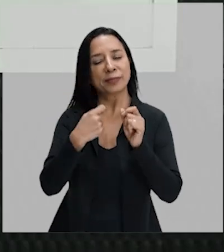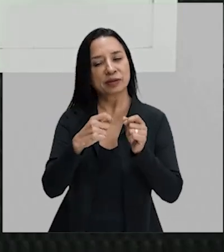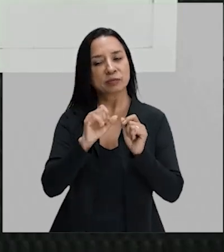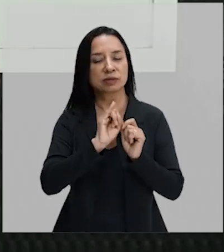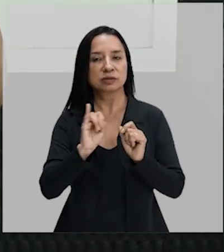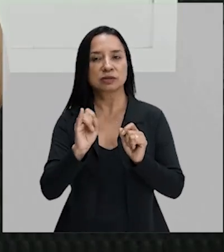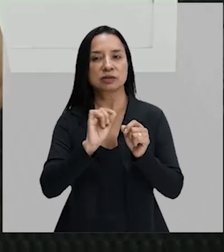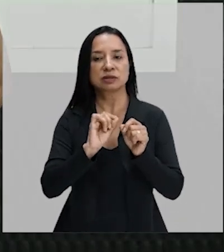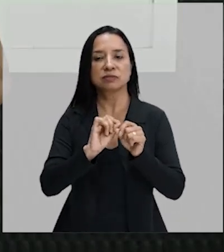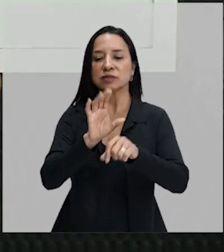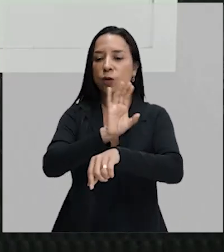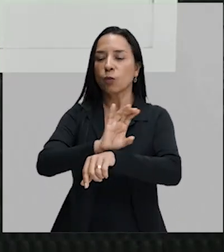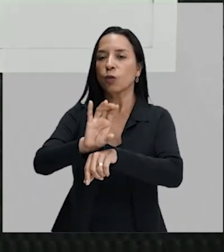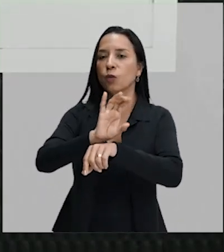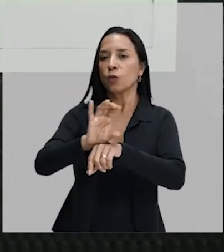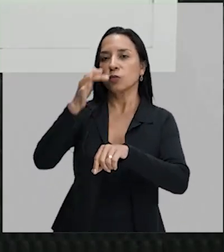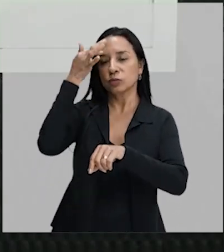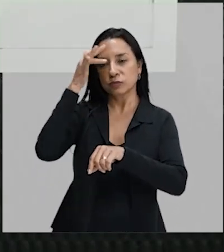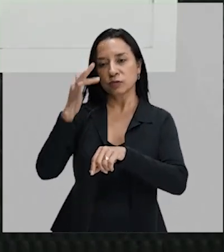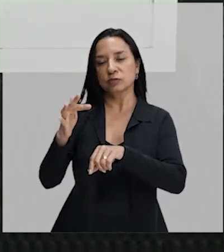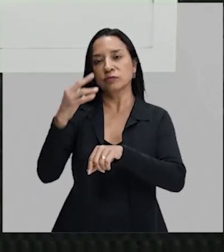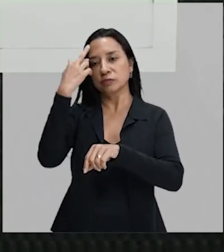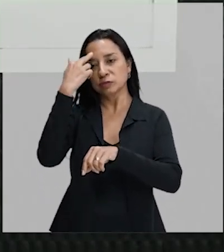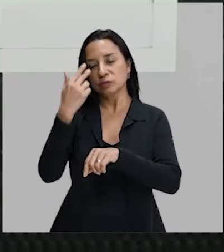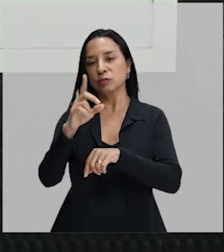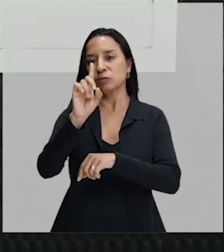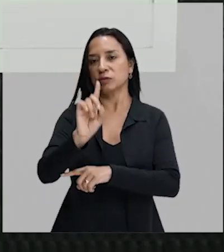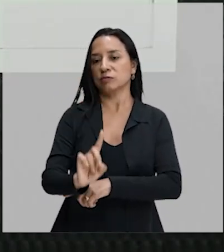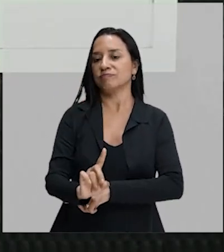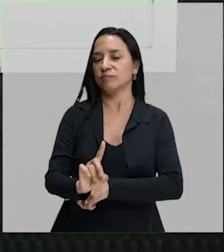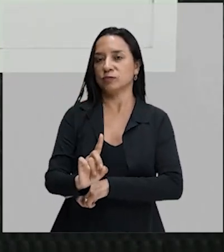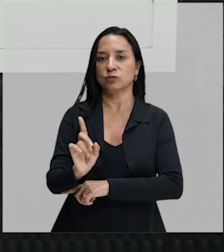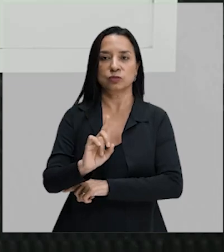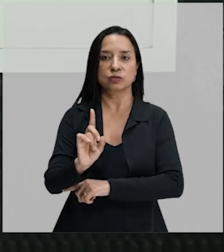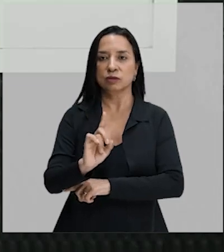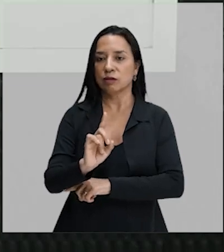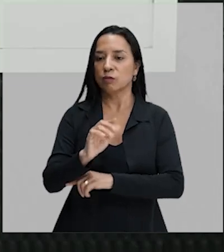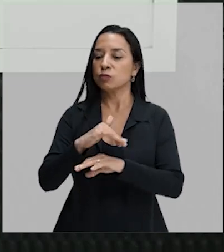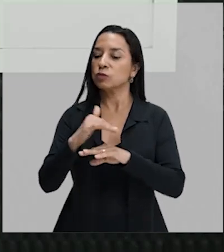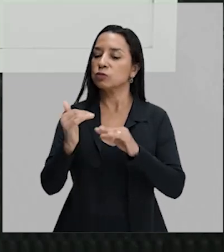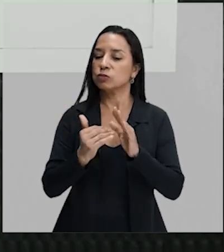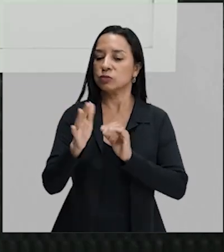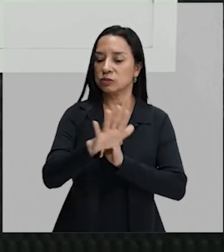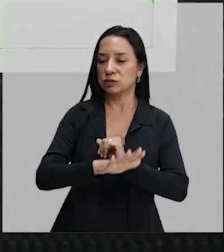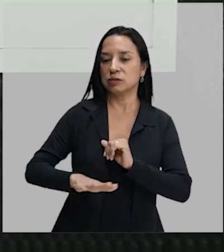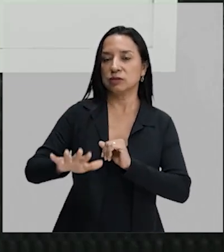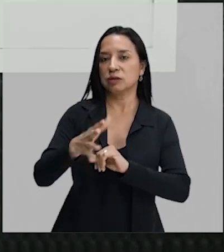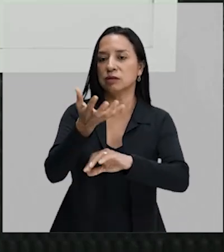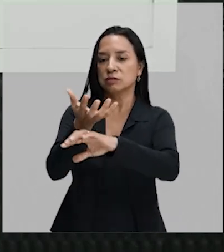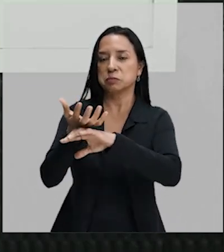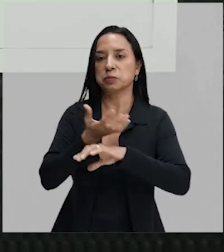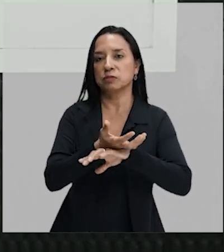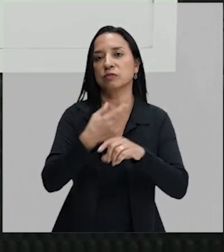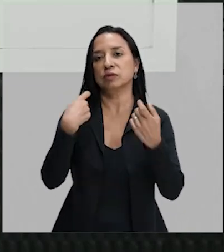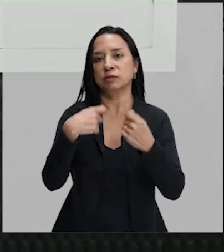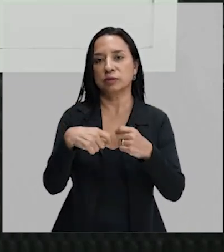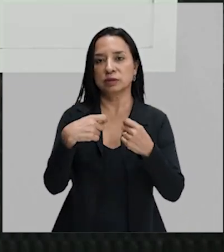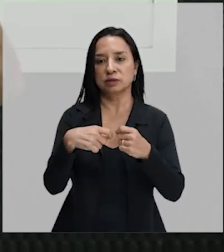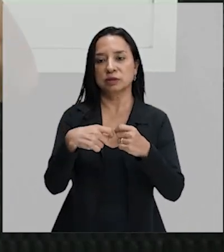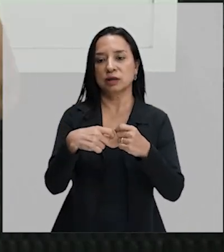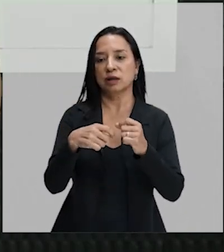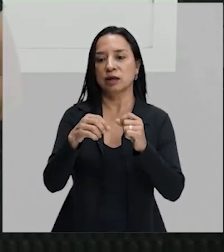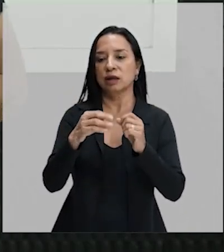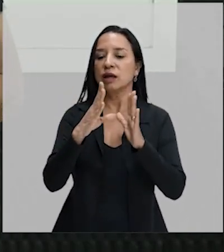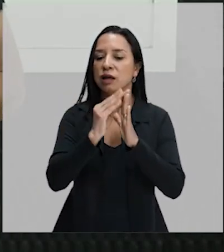história, direito. Não, não é assim. Em todas as áreas você vai precisar, tá? É um